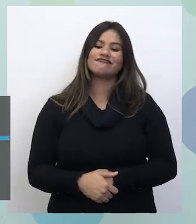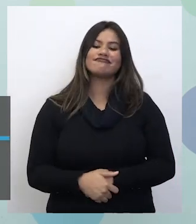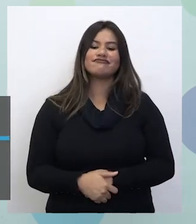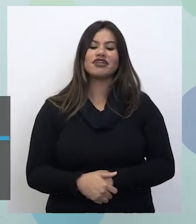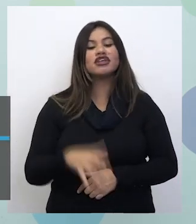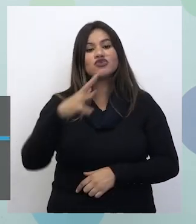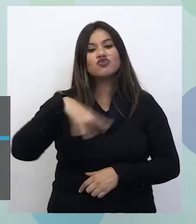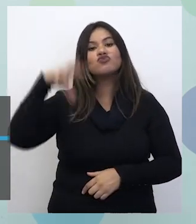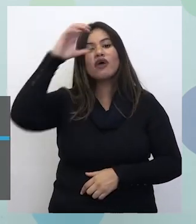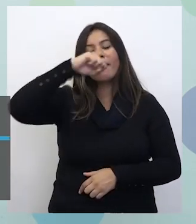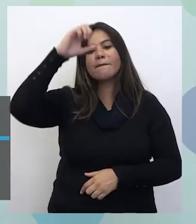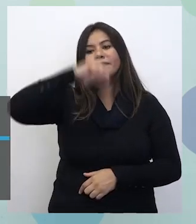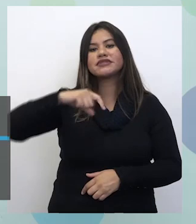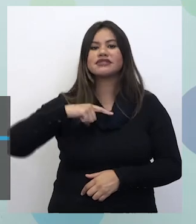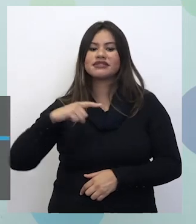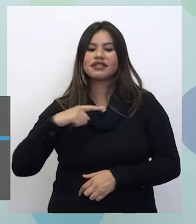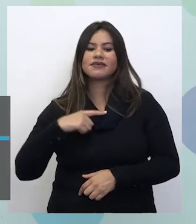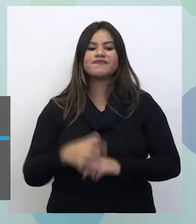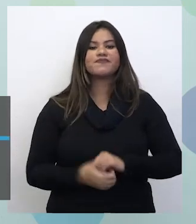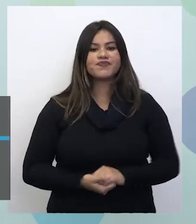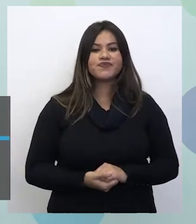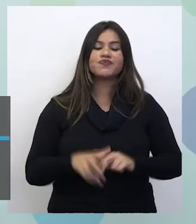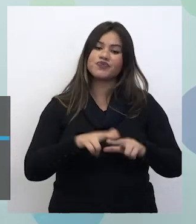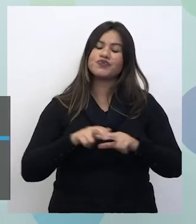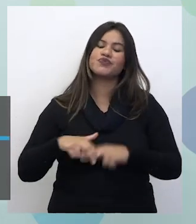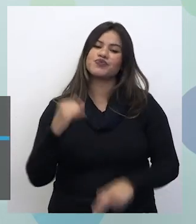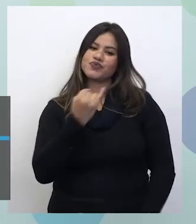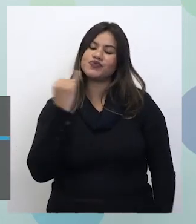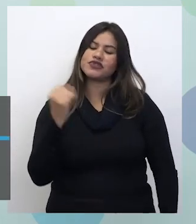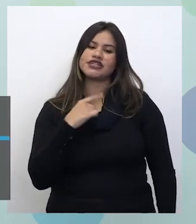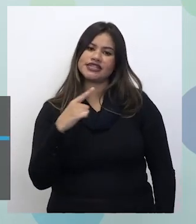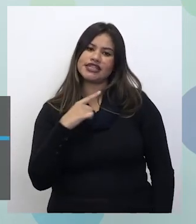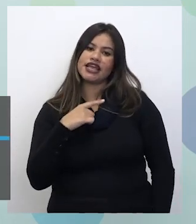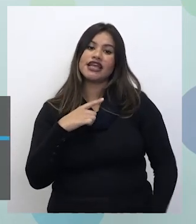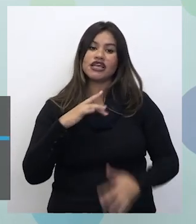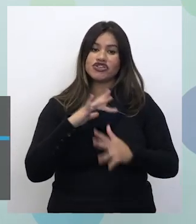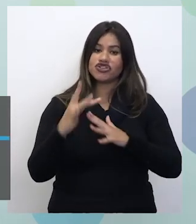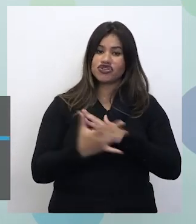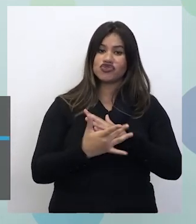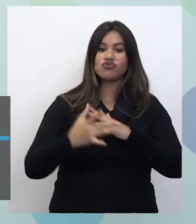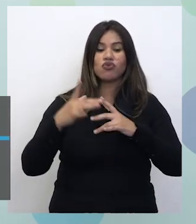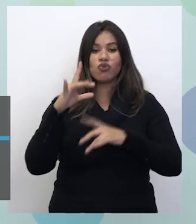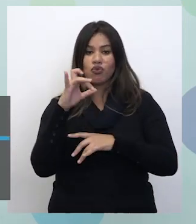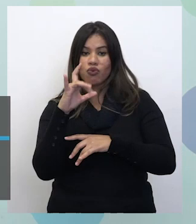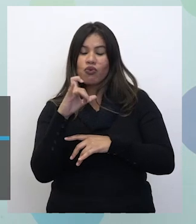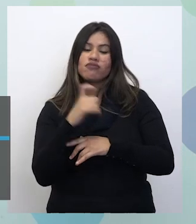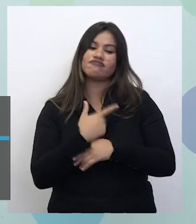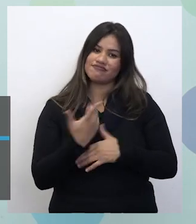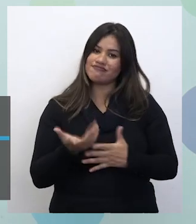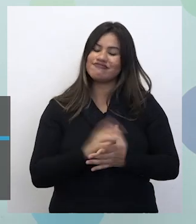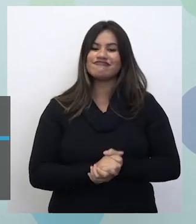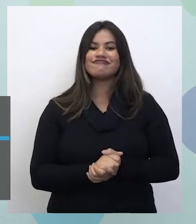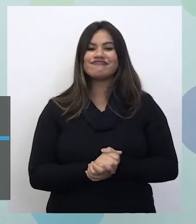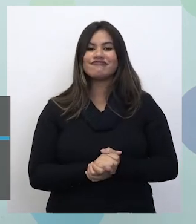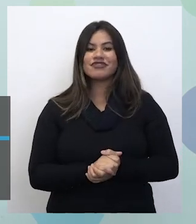são aprendizados para as outras pessoas. Por isso é tão importante que a gente possa compartilhar essas nossas práticas, ok?